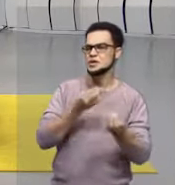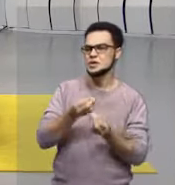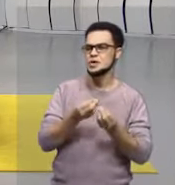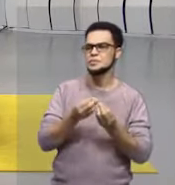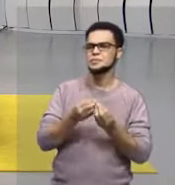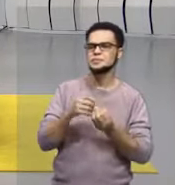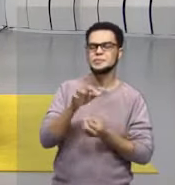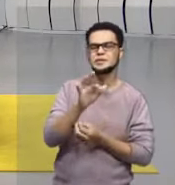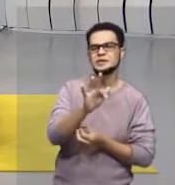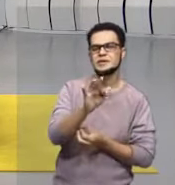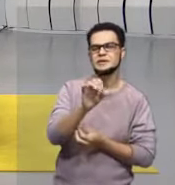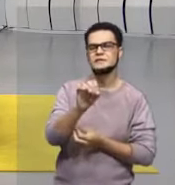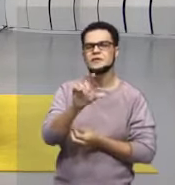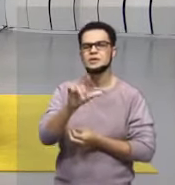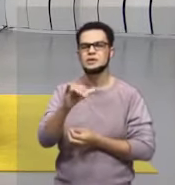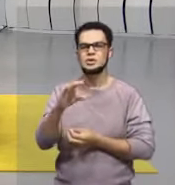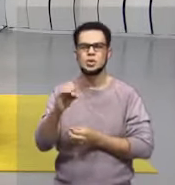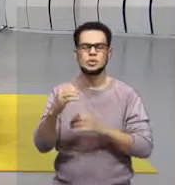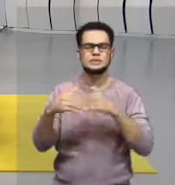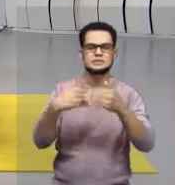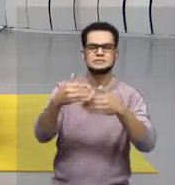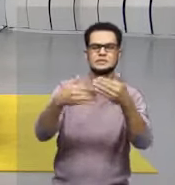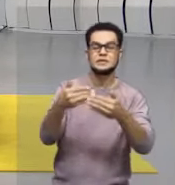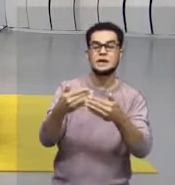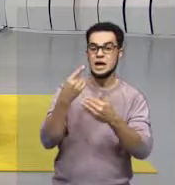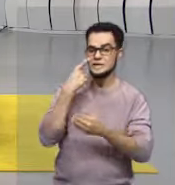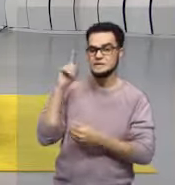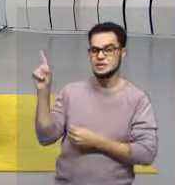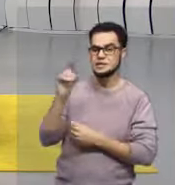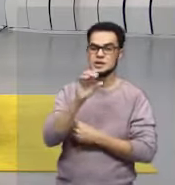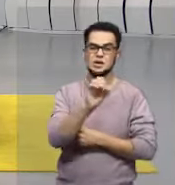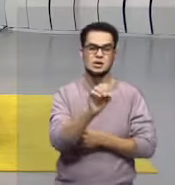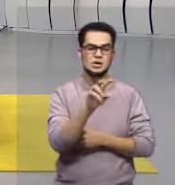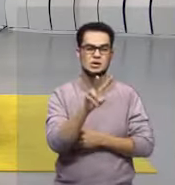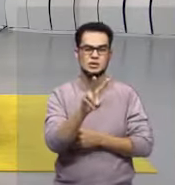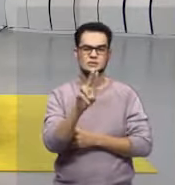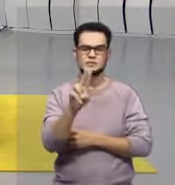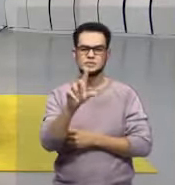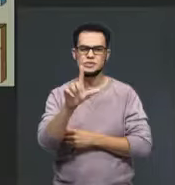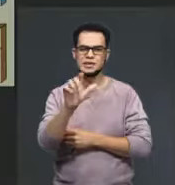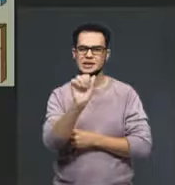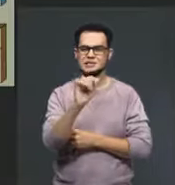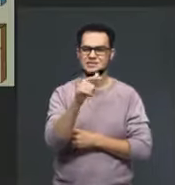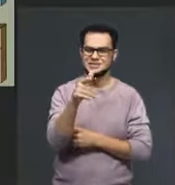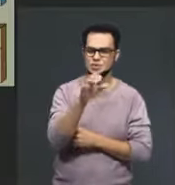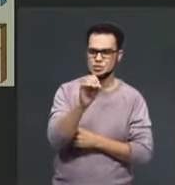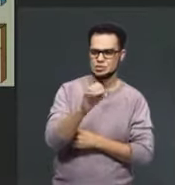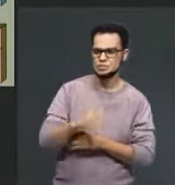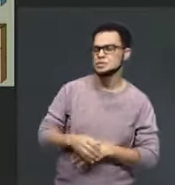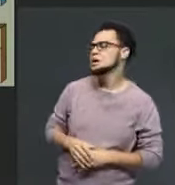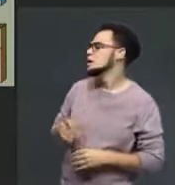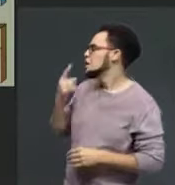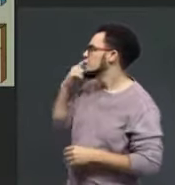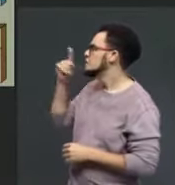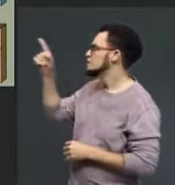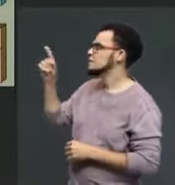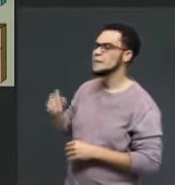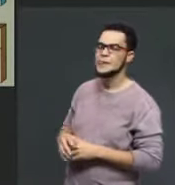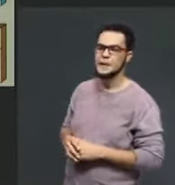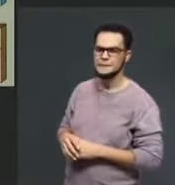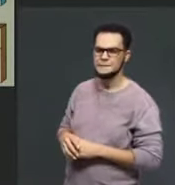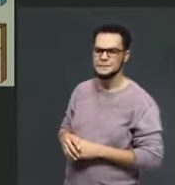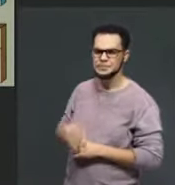e aqui vou ter a ovulação, tá certo? Eu quero que vocês observem que um